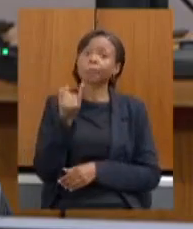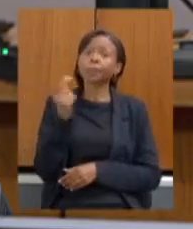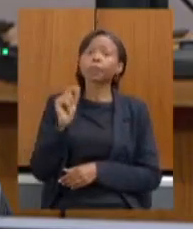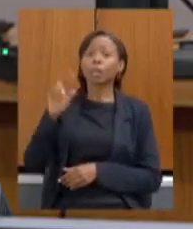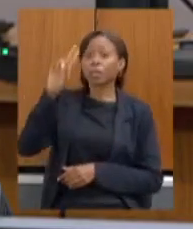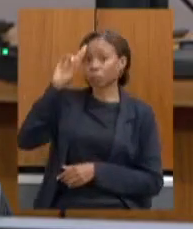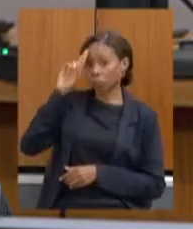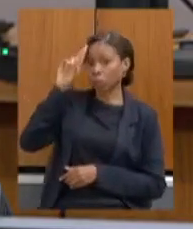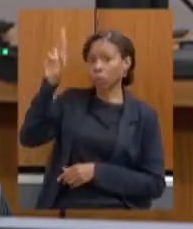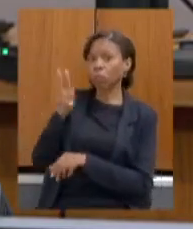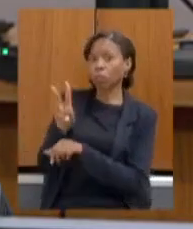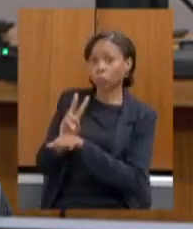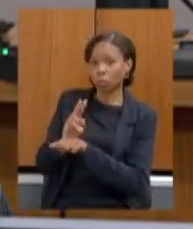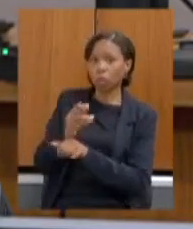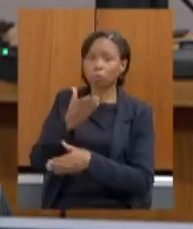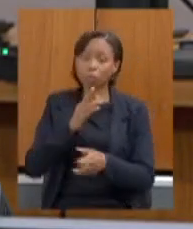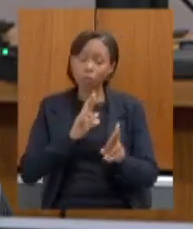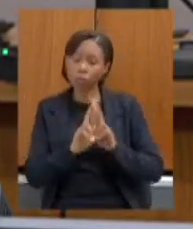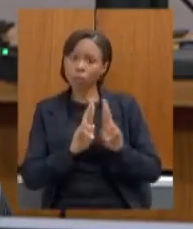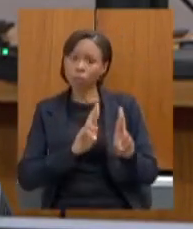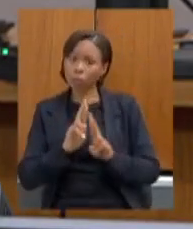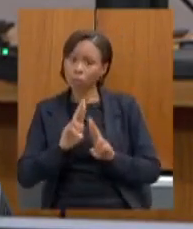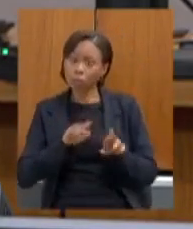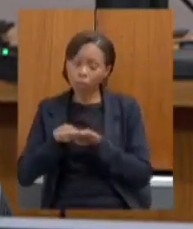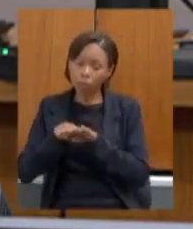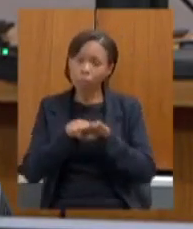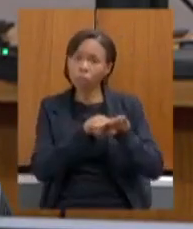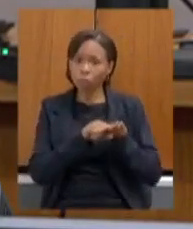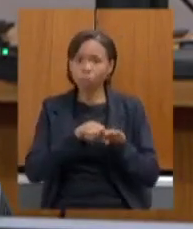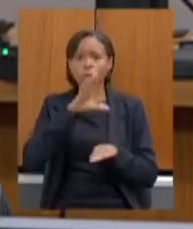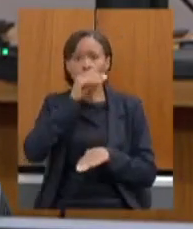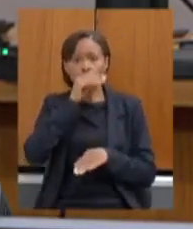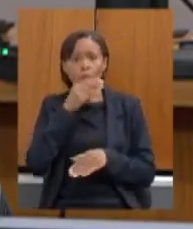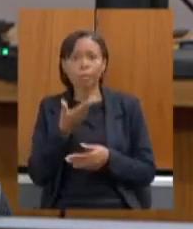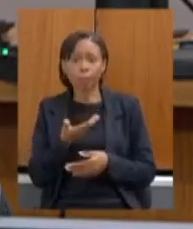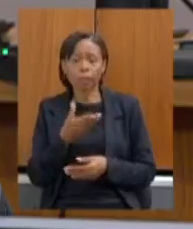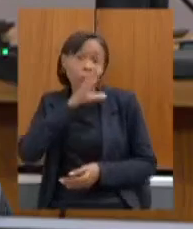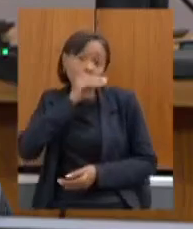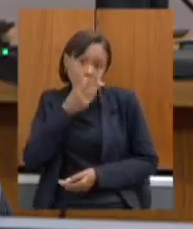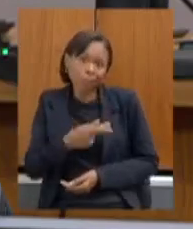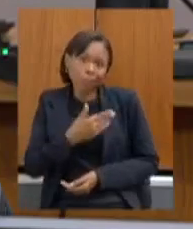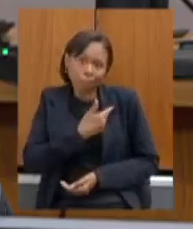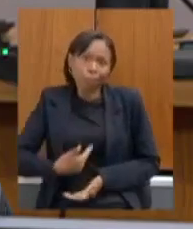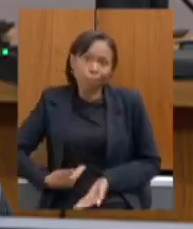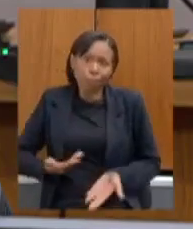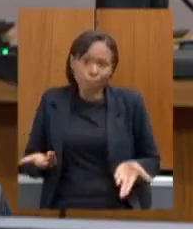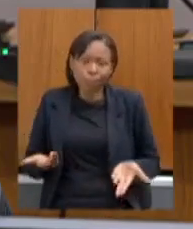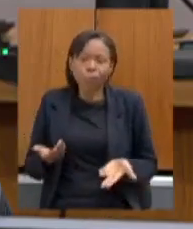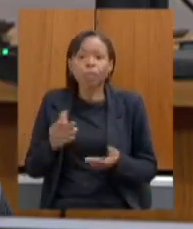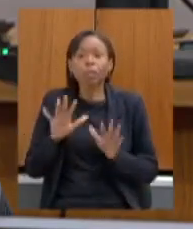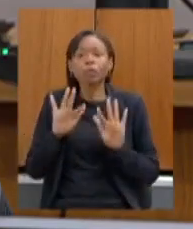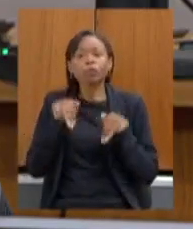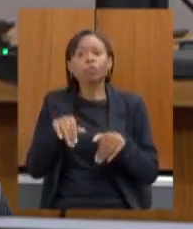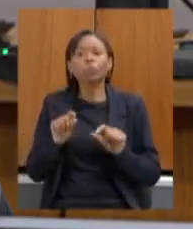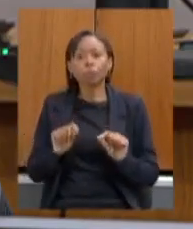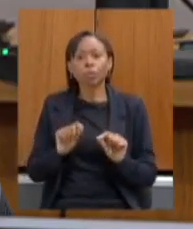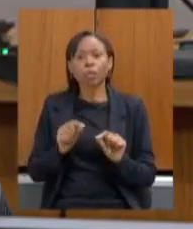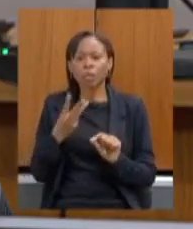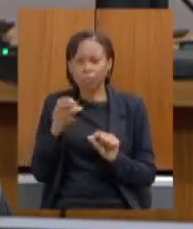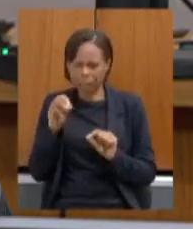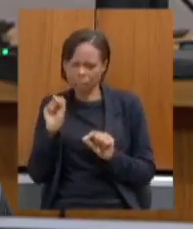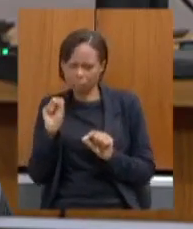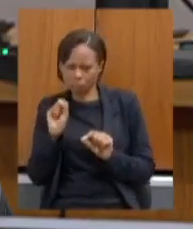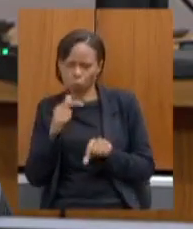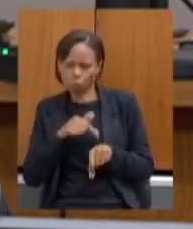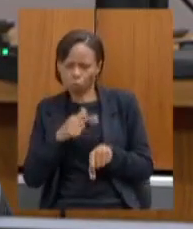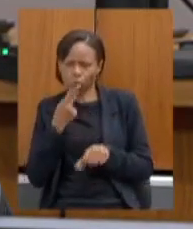consiga estabelecer relações democráticas com seus trabalhadores, no caso, os servidores públicos. E, por fim, presidente, faço em 30 segundos